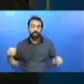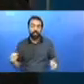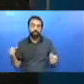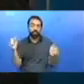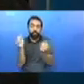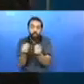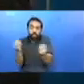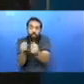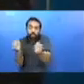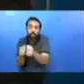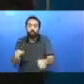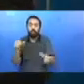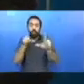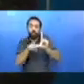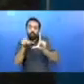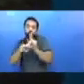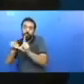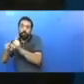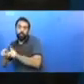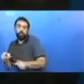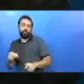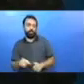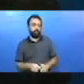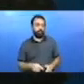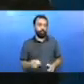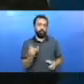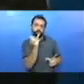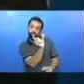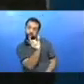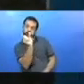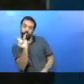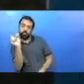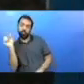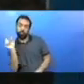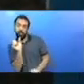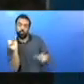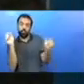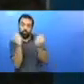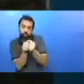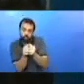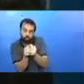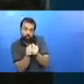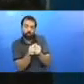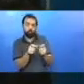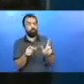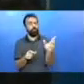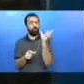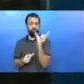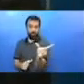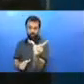e vogal, né? E elas formam pedacinhos. Cada pedacinho desse, quando são reunidos, juntos eles formam